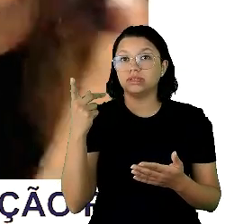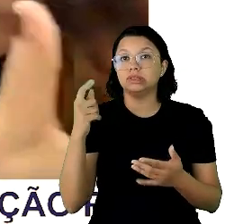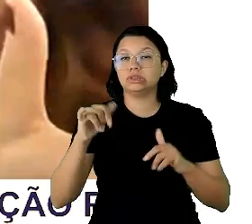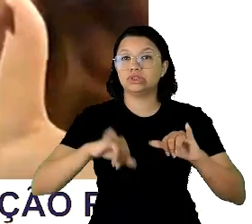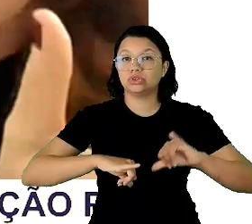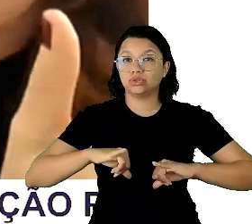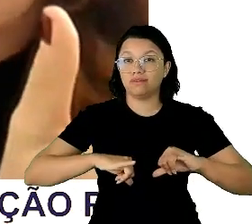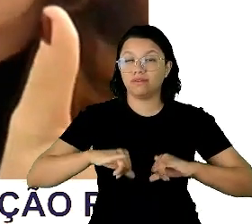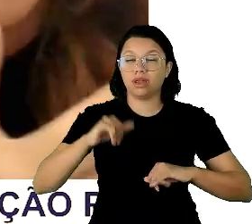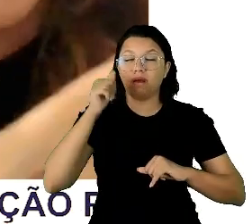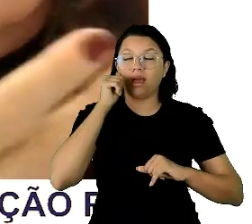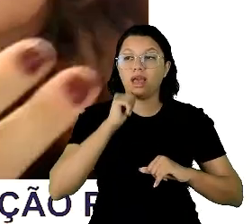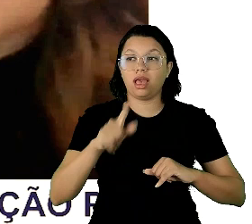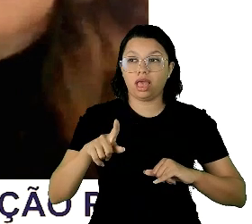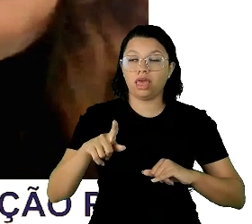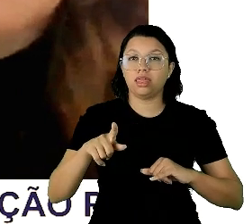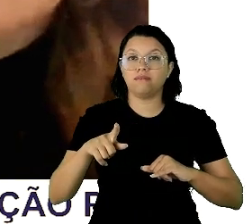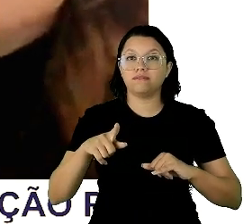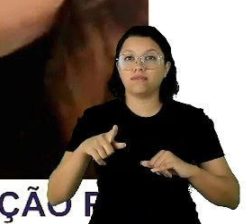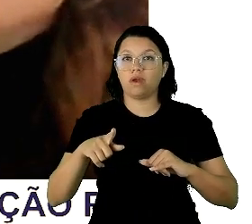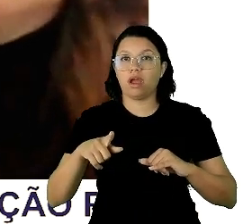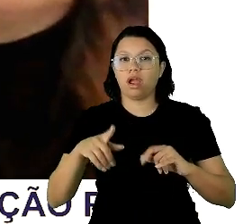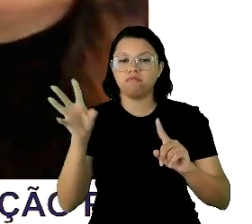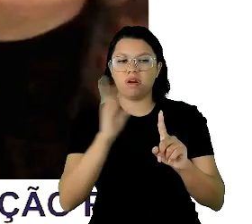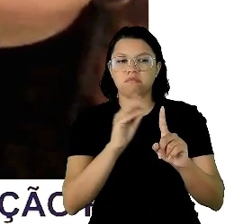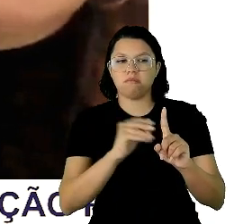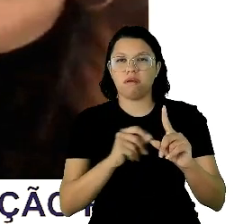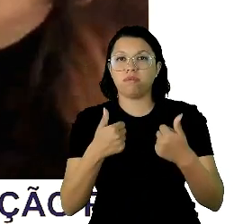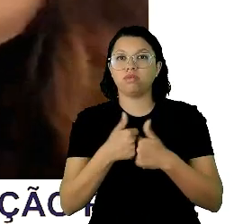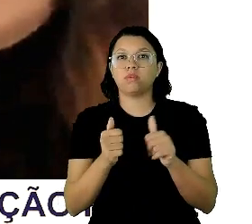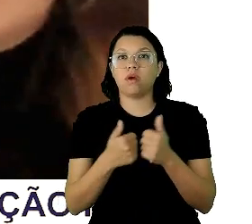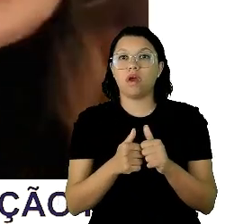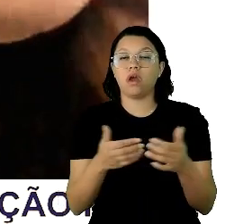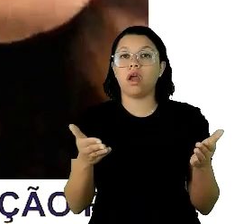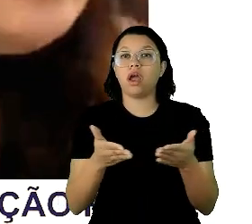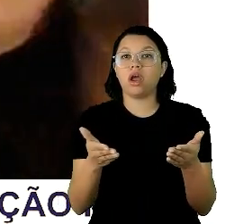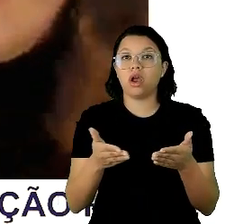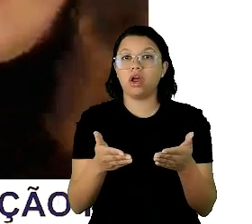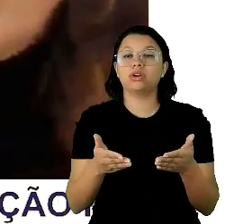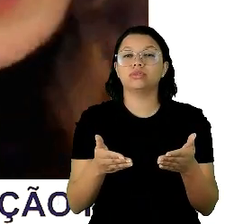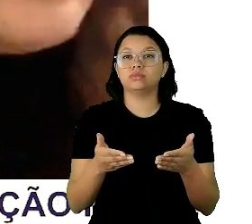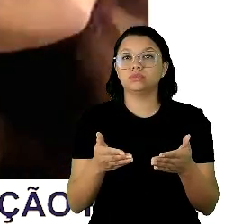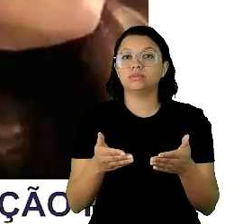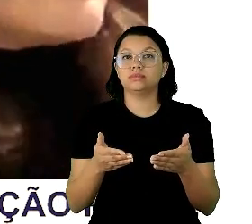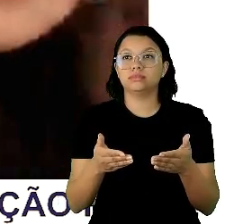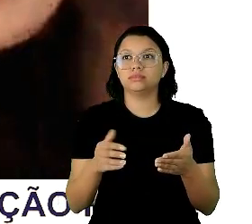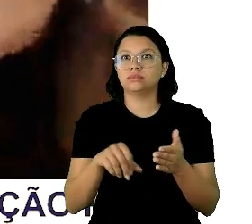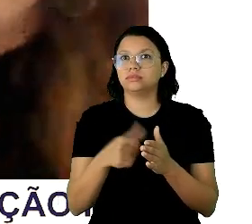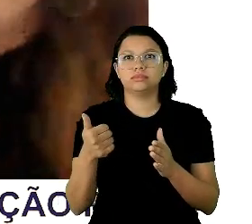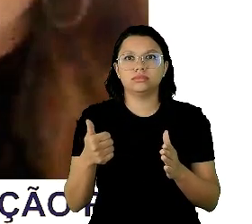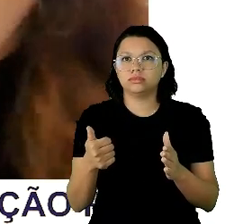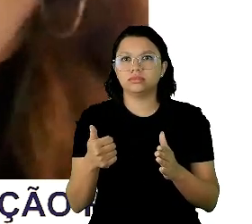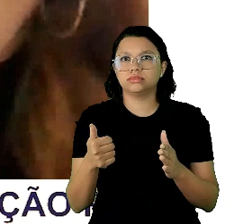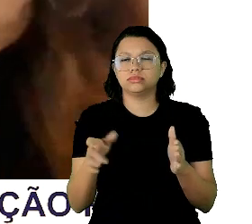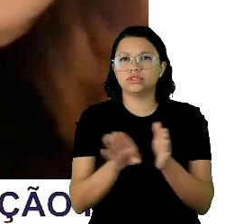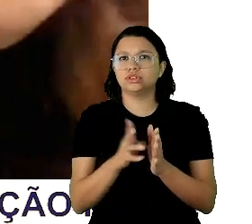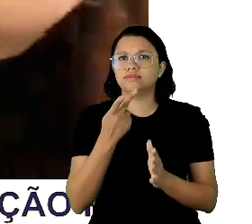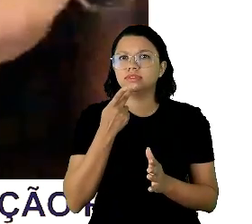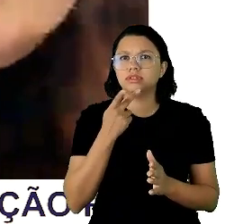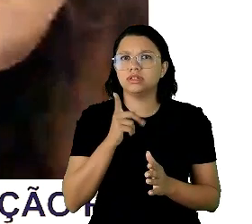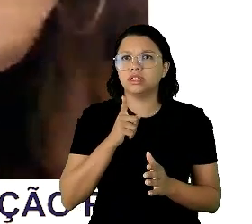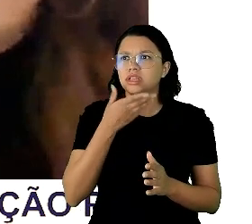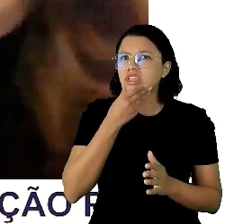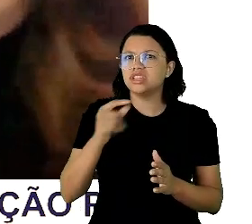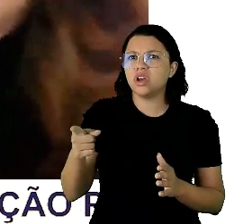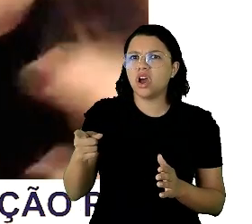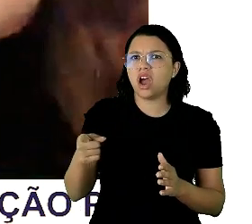foi atacada no ônibus. Agora, primeira coisa, ela tem que chegar e falar, o cara veio aqui, não sei o que, alguém viu? Alguém